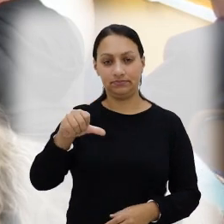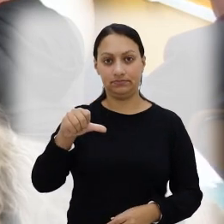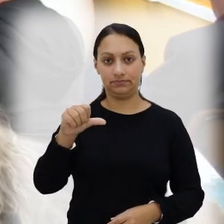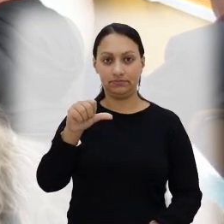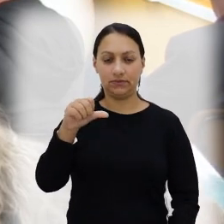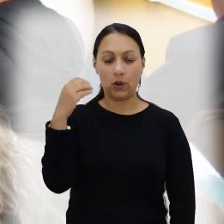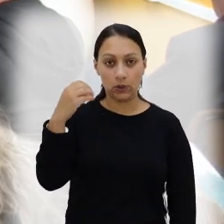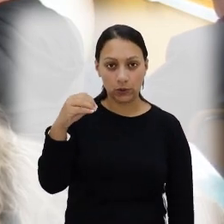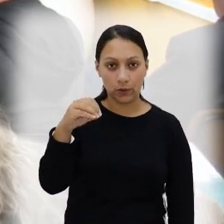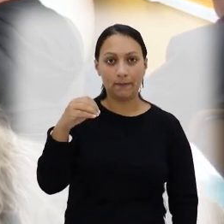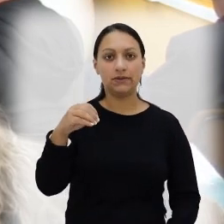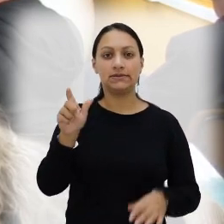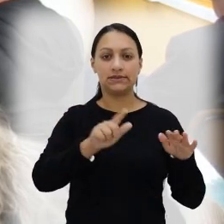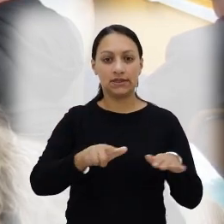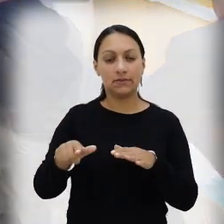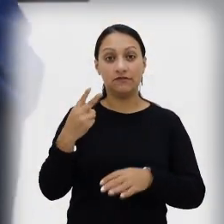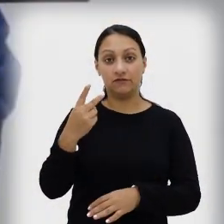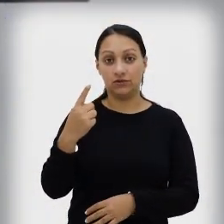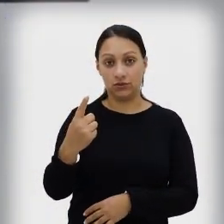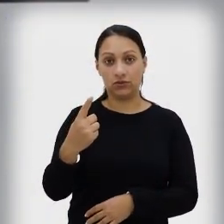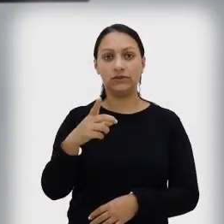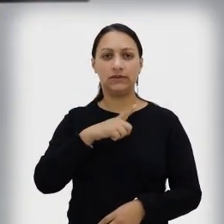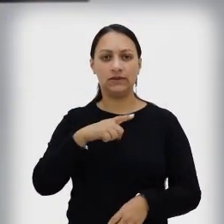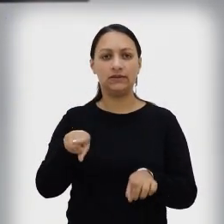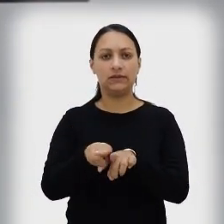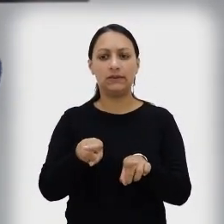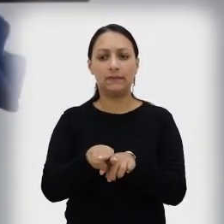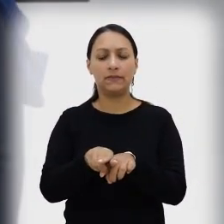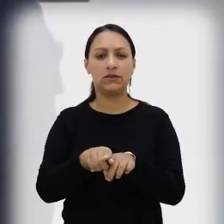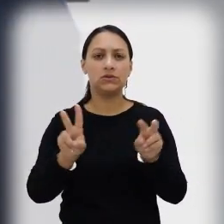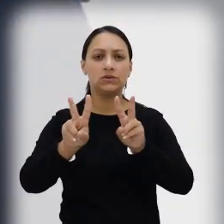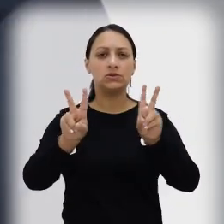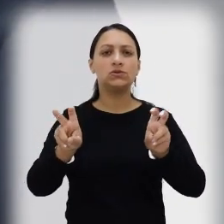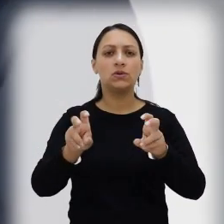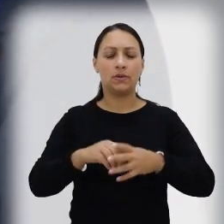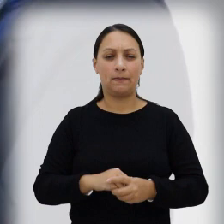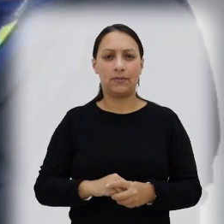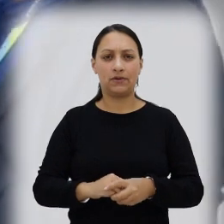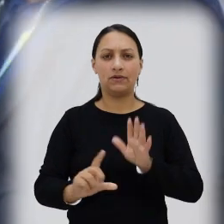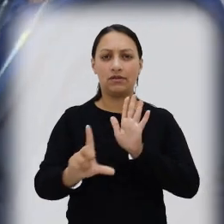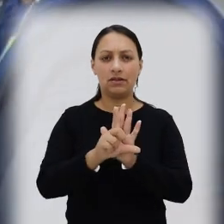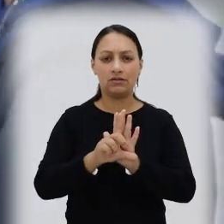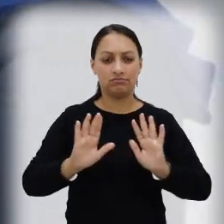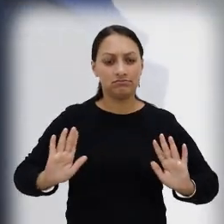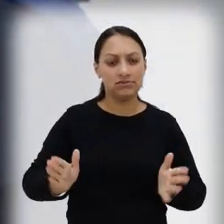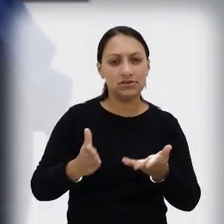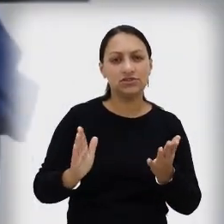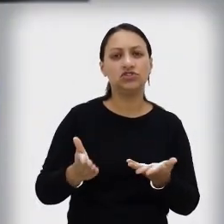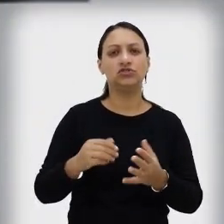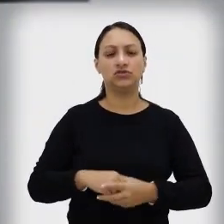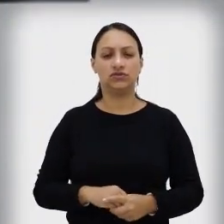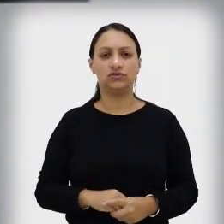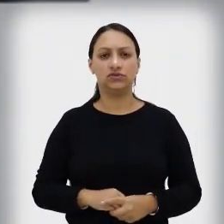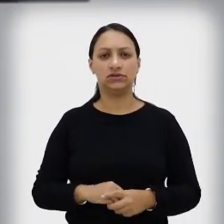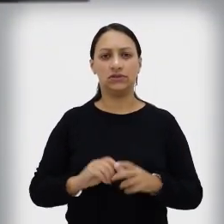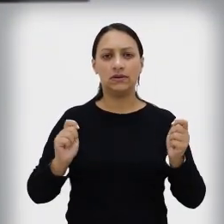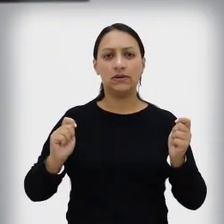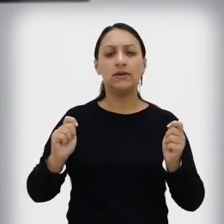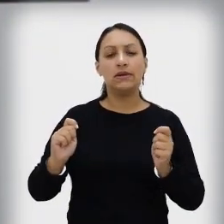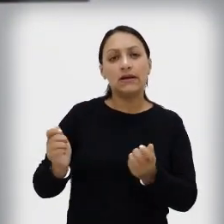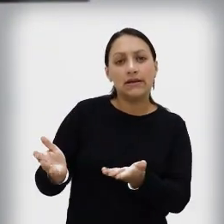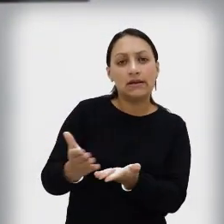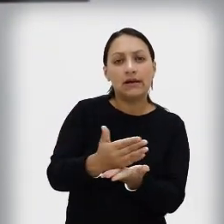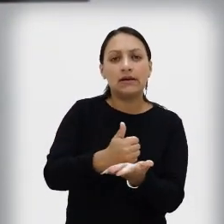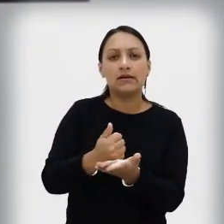19/10, semana 21, a gente vai ter, então, um painel sobre leis de incentivo e captação de